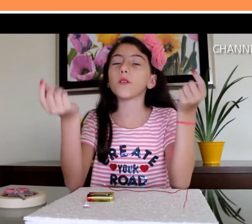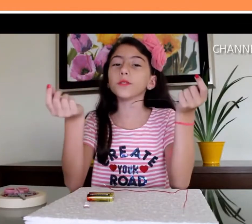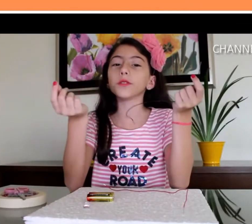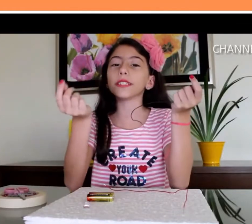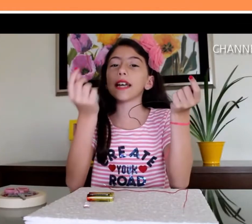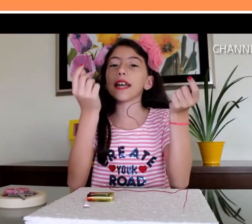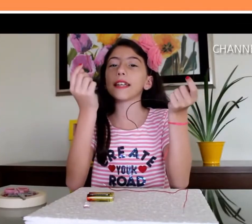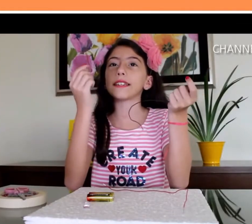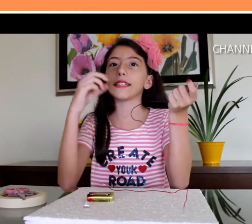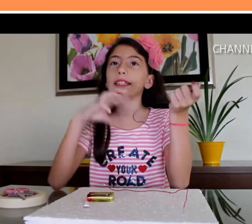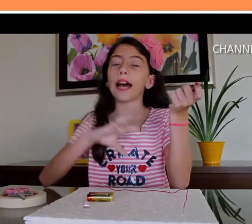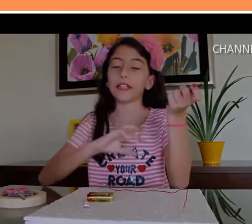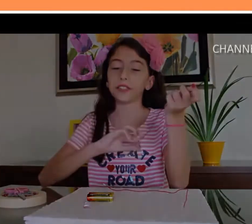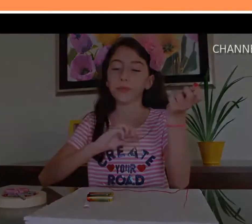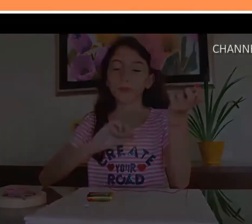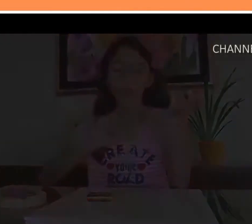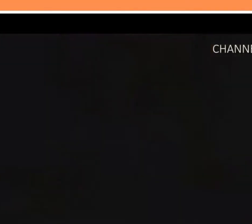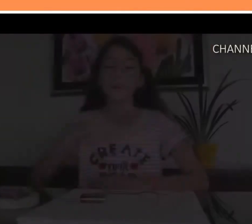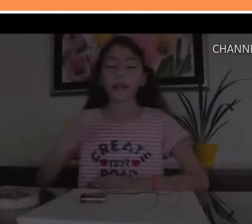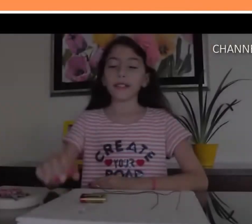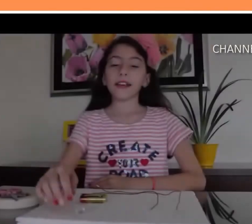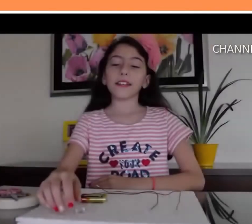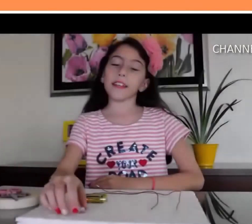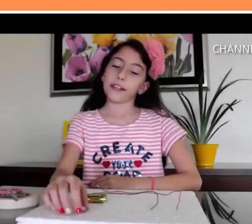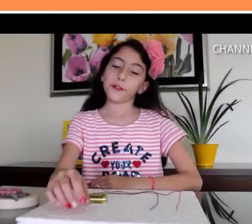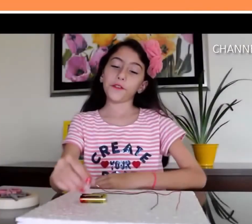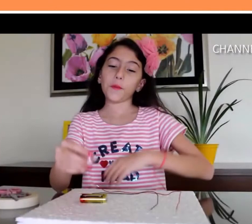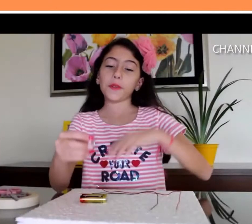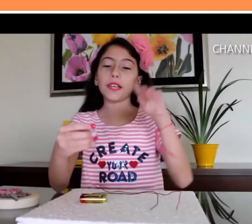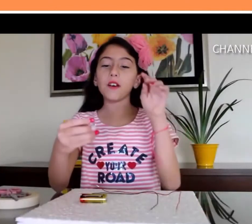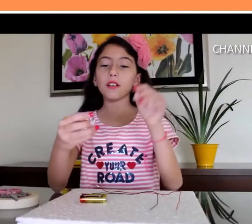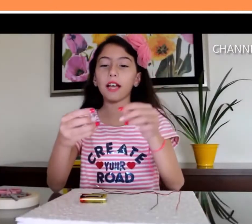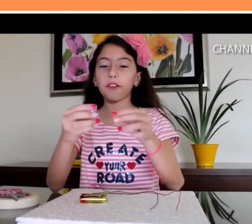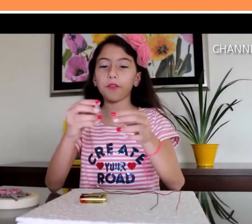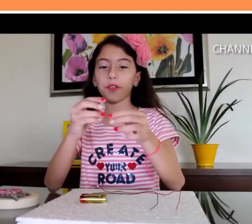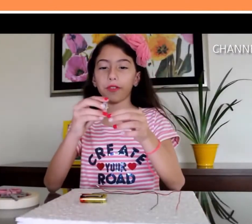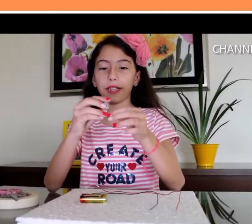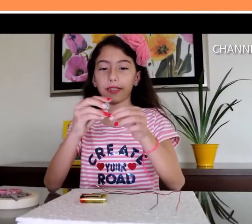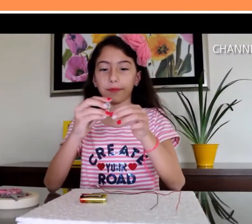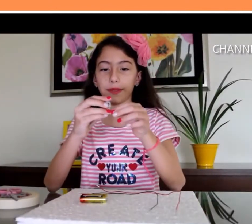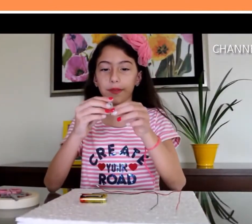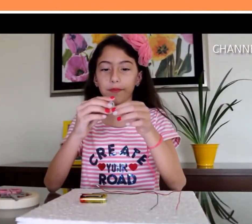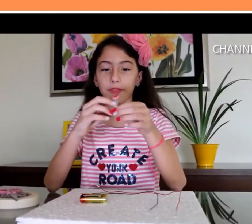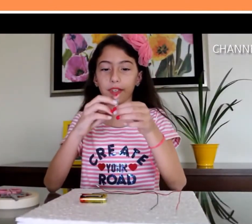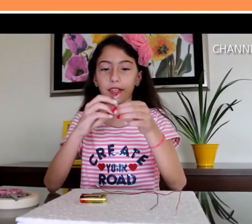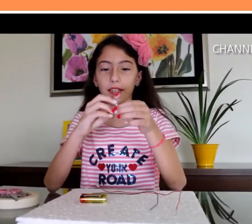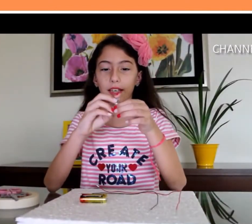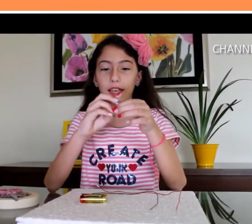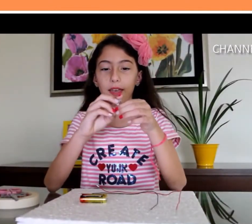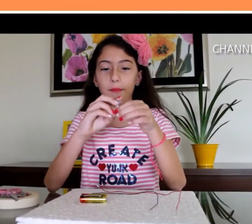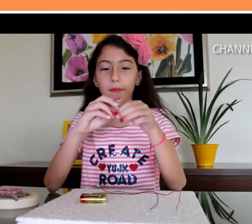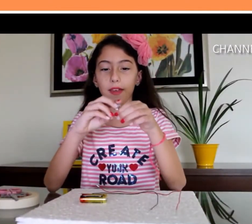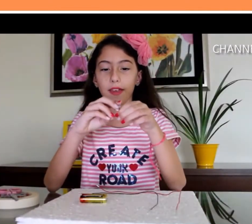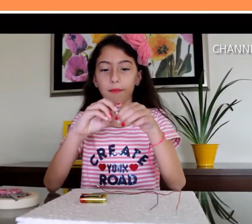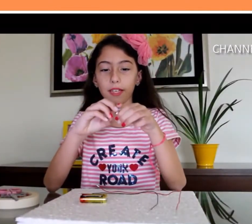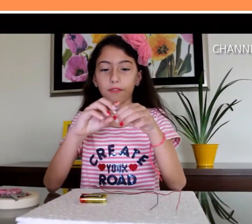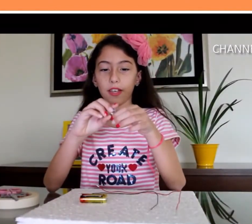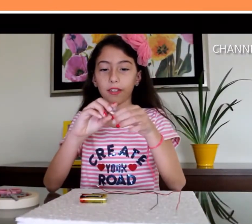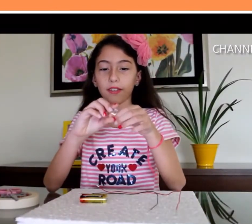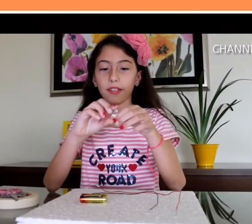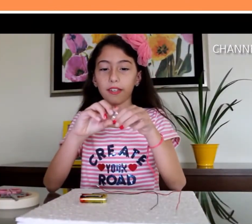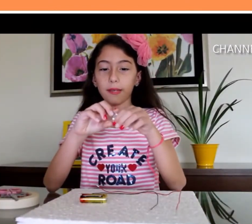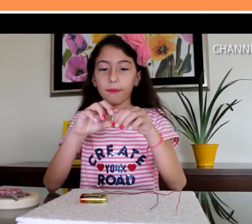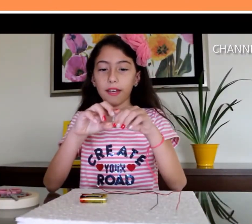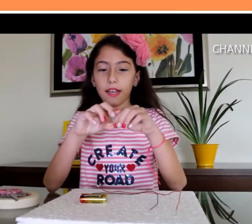metálico que conduz a eletricidade. Para dar início, vamos enrolar o fio na lâmpada. É